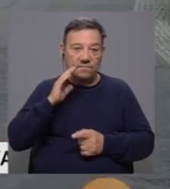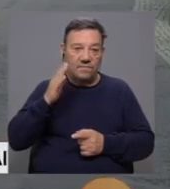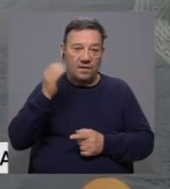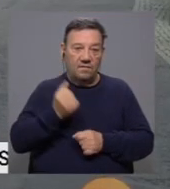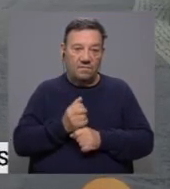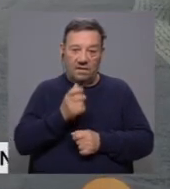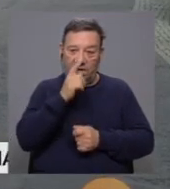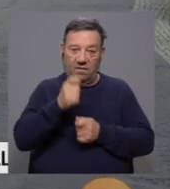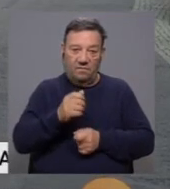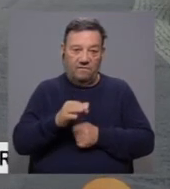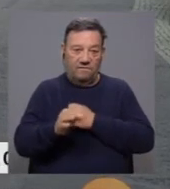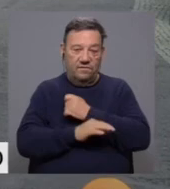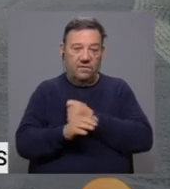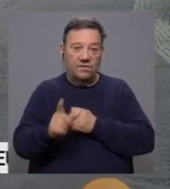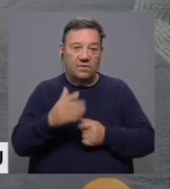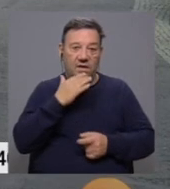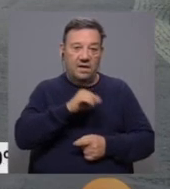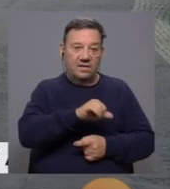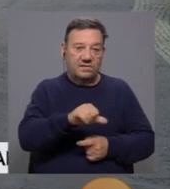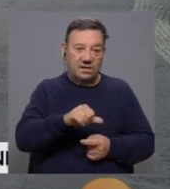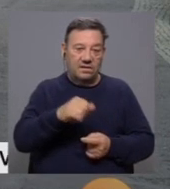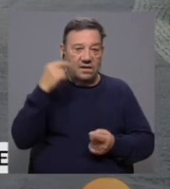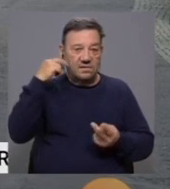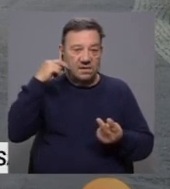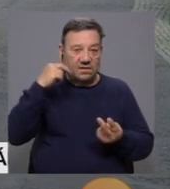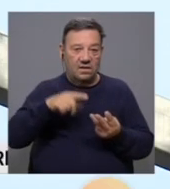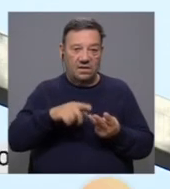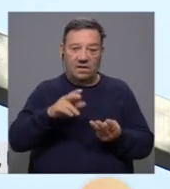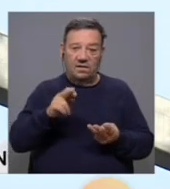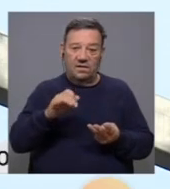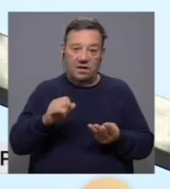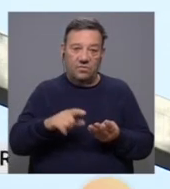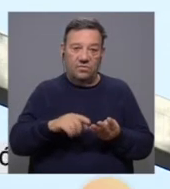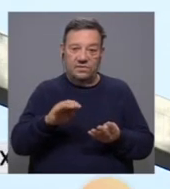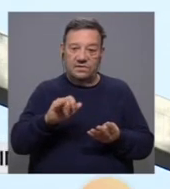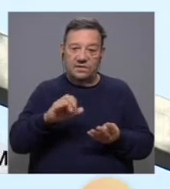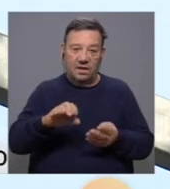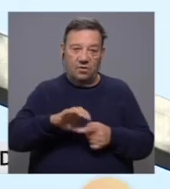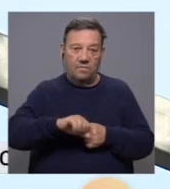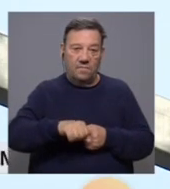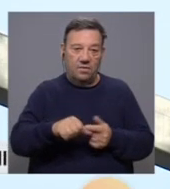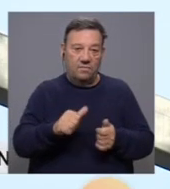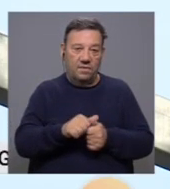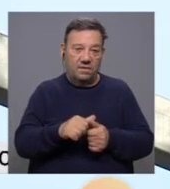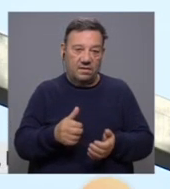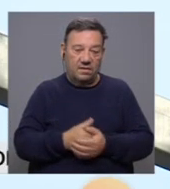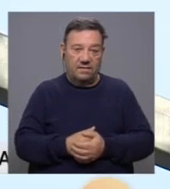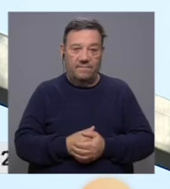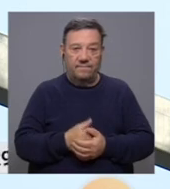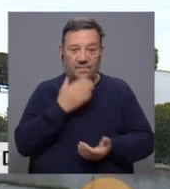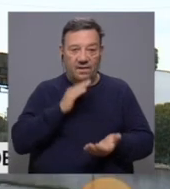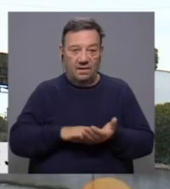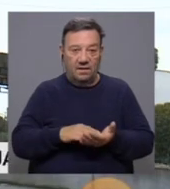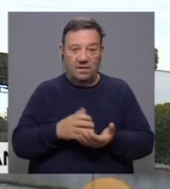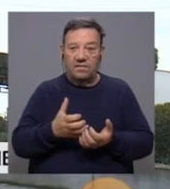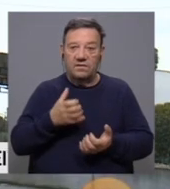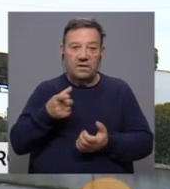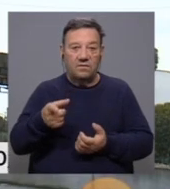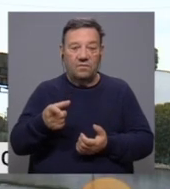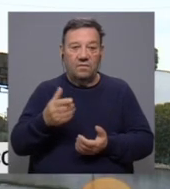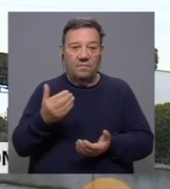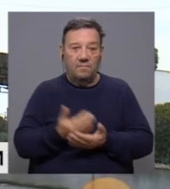produções agrícolas da freguesia são o azeite, a cereja, o trigo, o centeio, o milho e a batata. Na gastronomia, o destaque vai